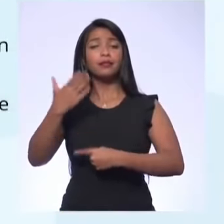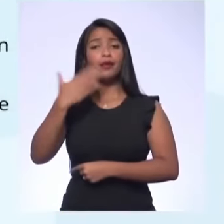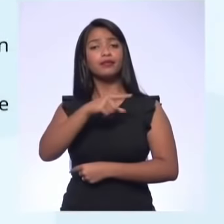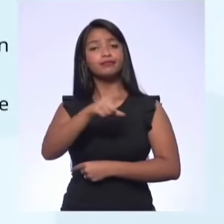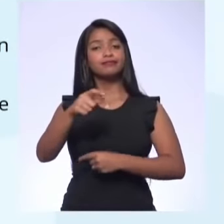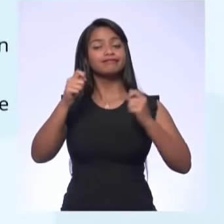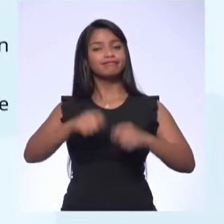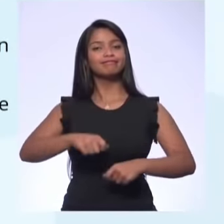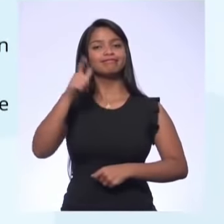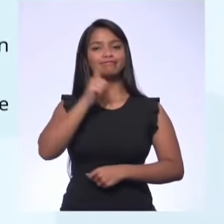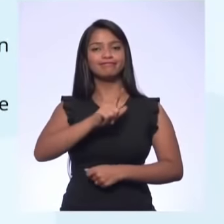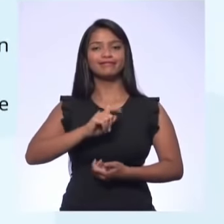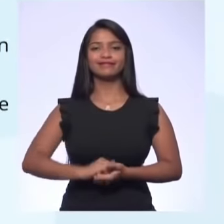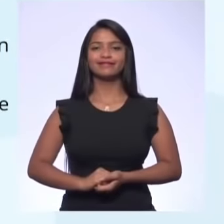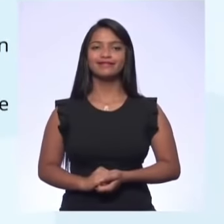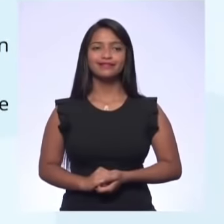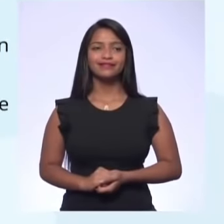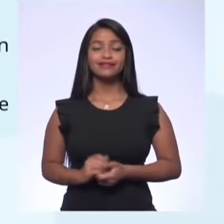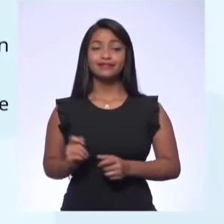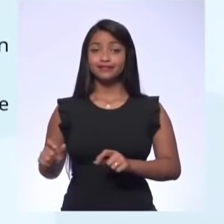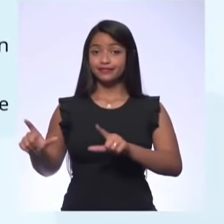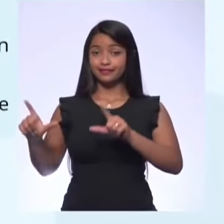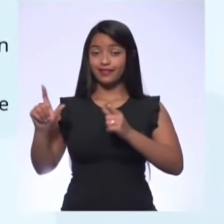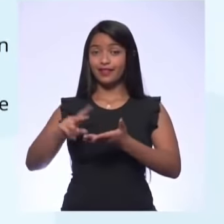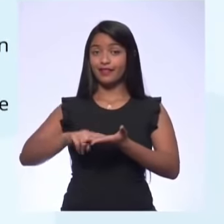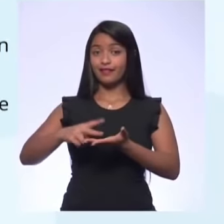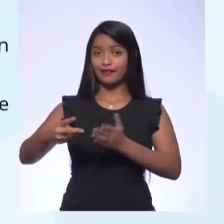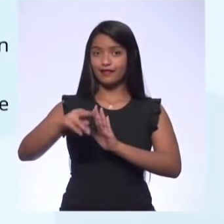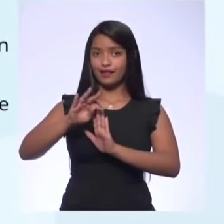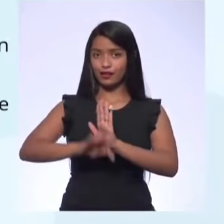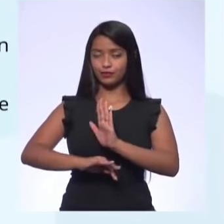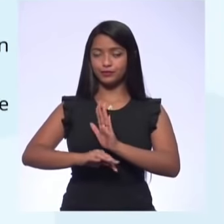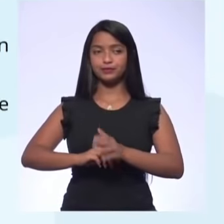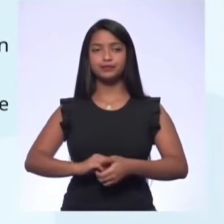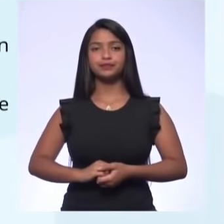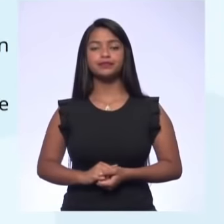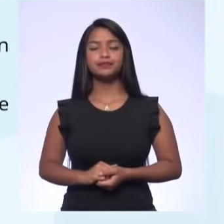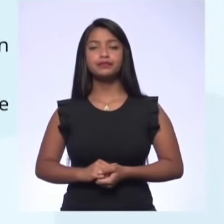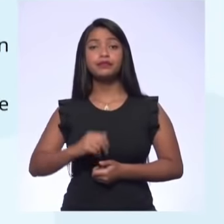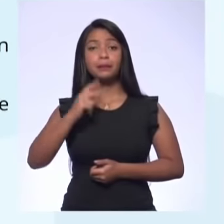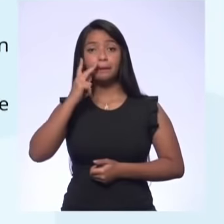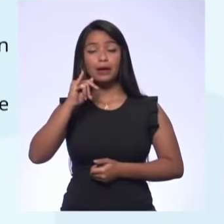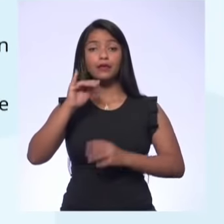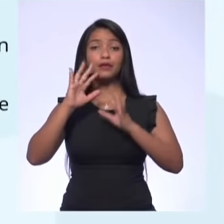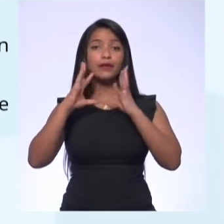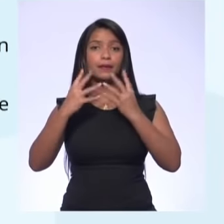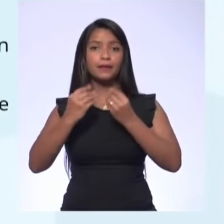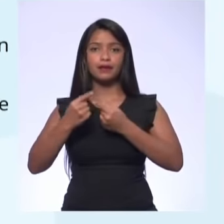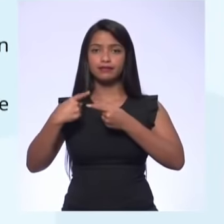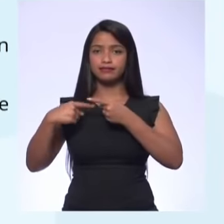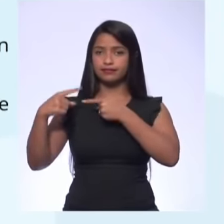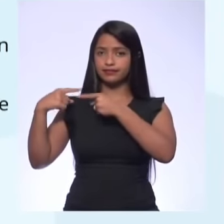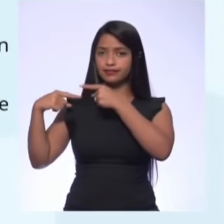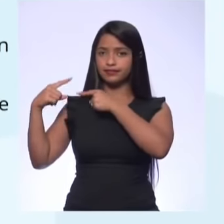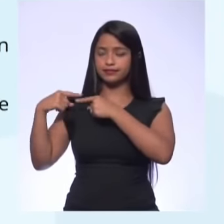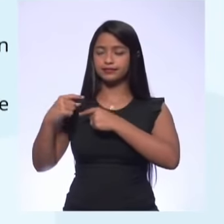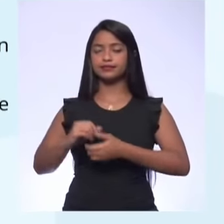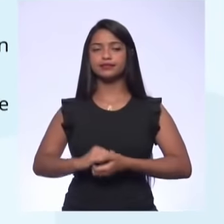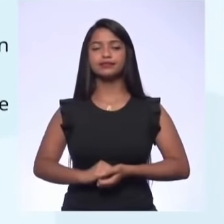Vamos lá? Sure. Paulo's Hereditary Tree Sample. Árvore genealógica do Paulo. My hereditary